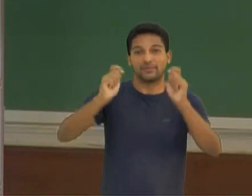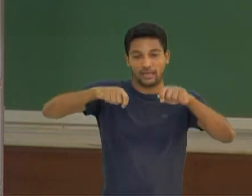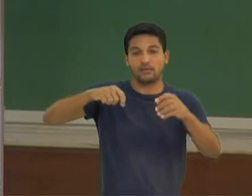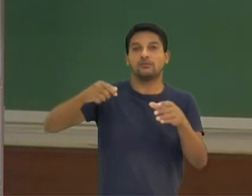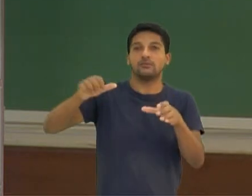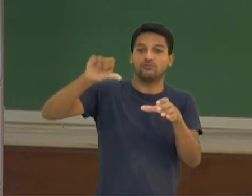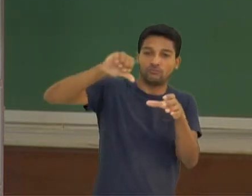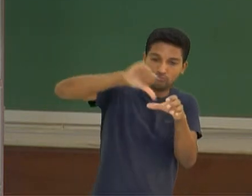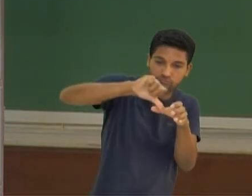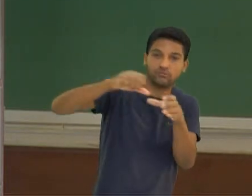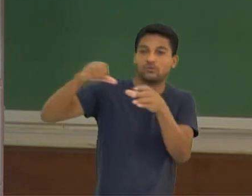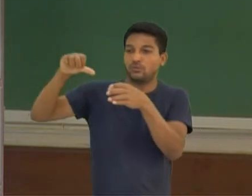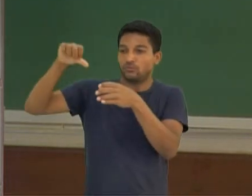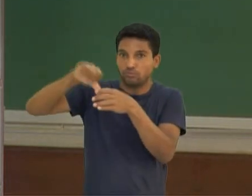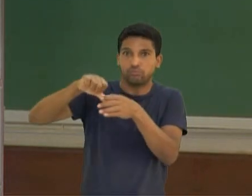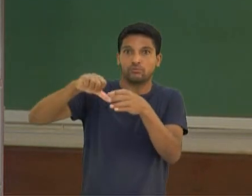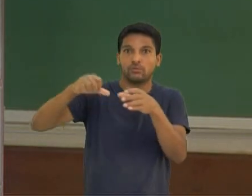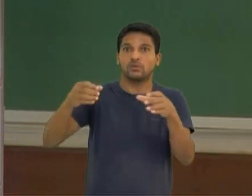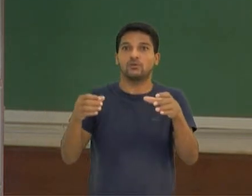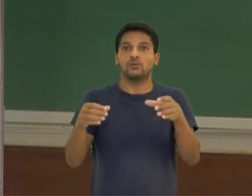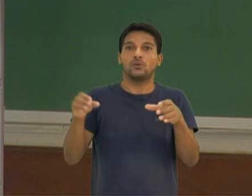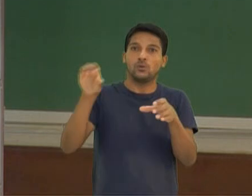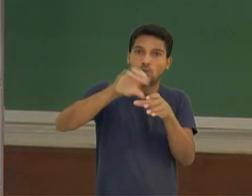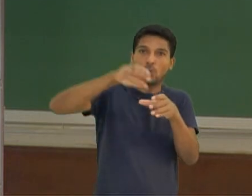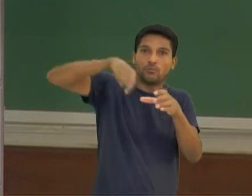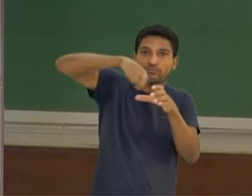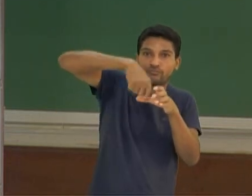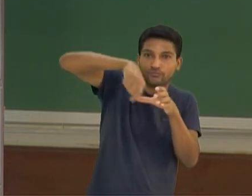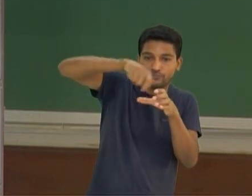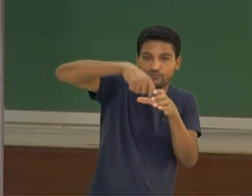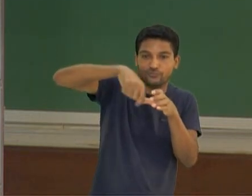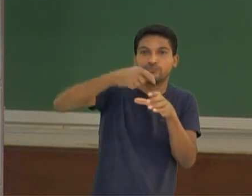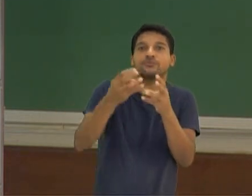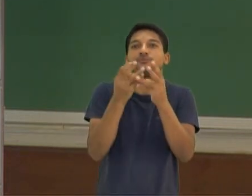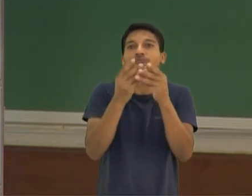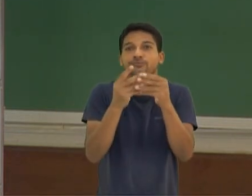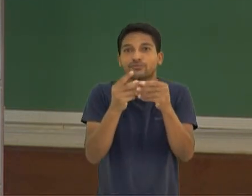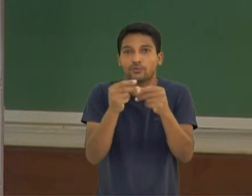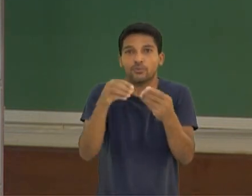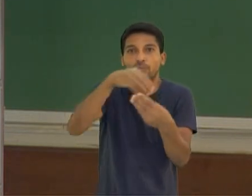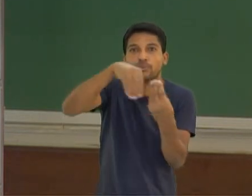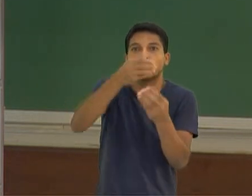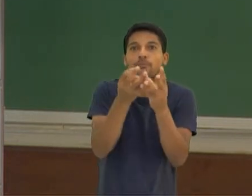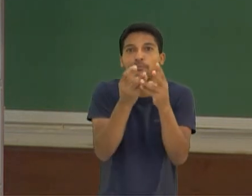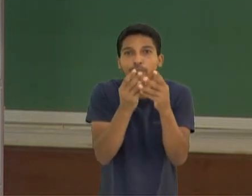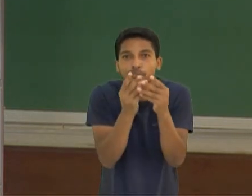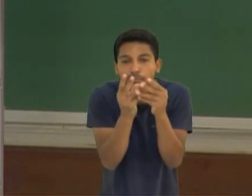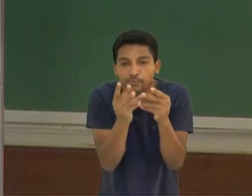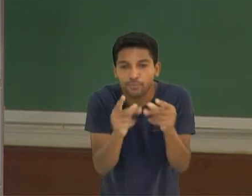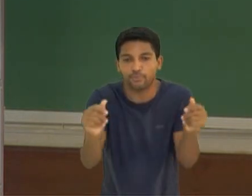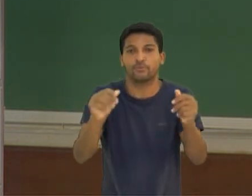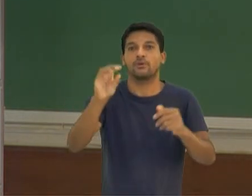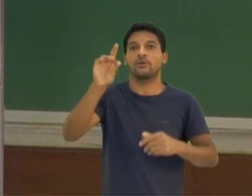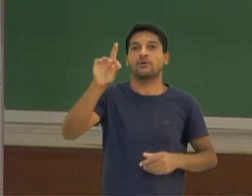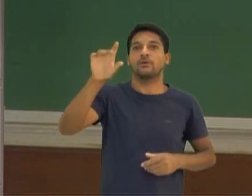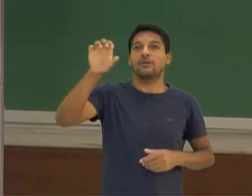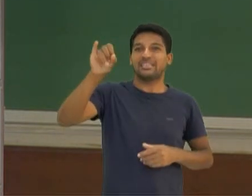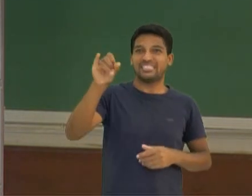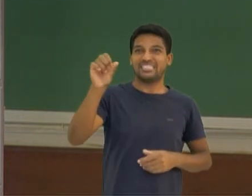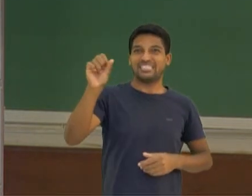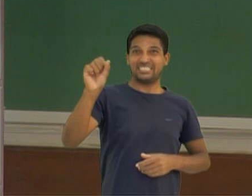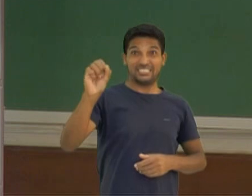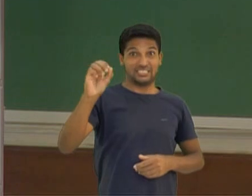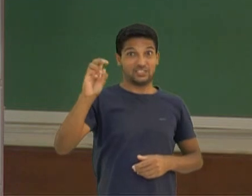gente chama essa característica, essa propriedade física de solubilidade, beleza? A partir de um determinado solvente,